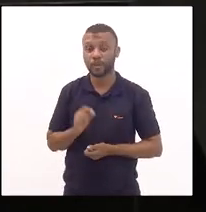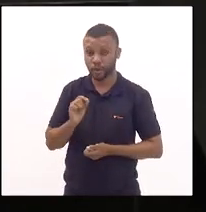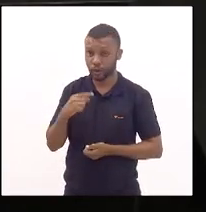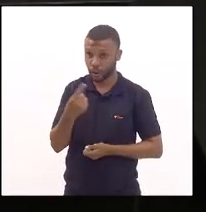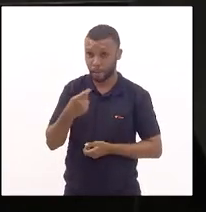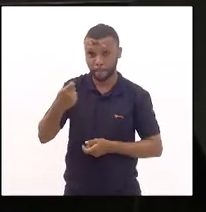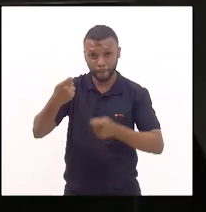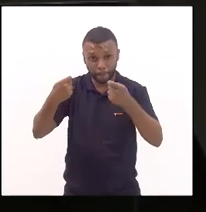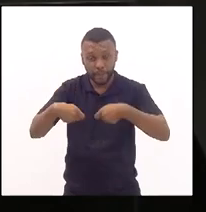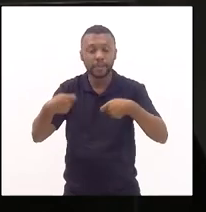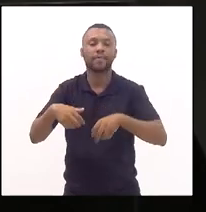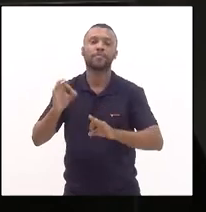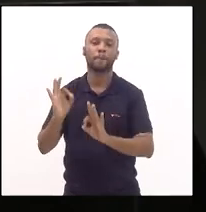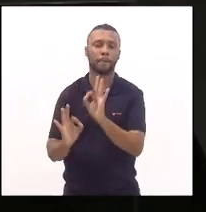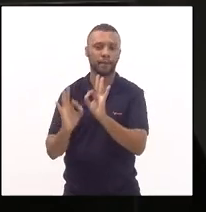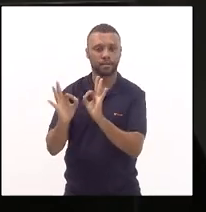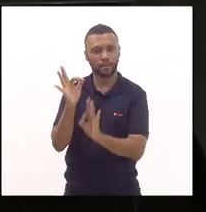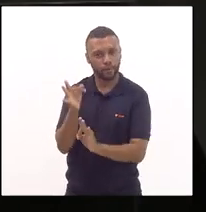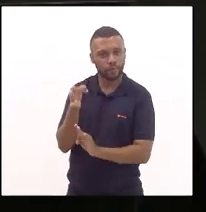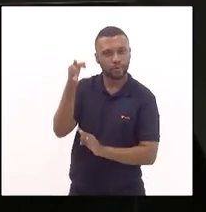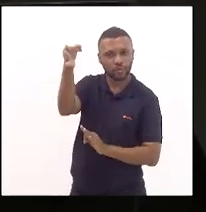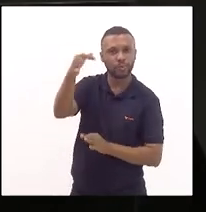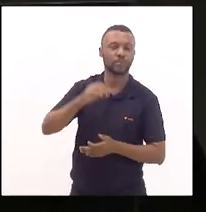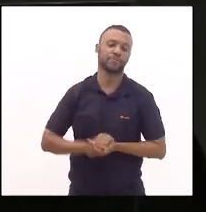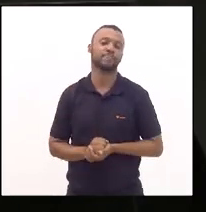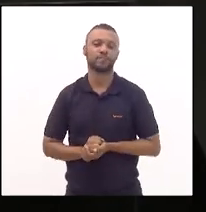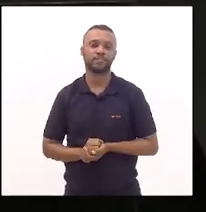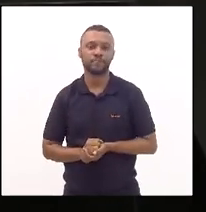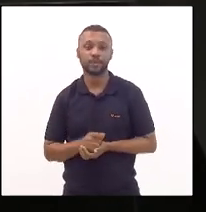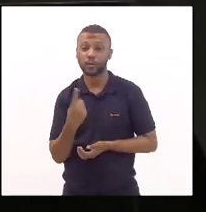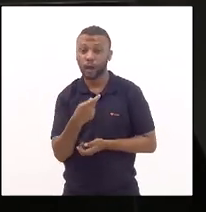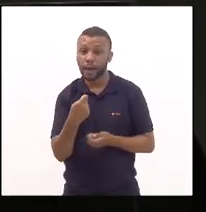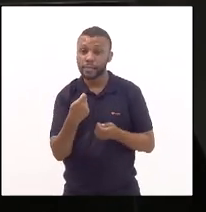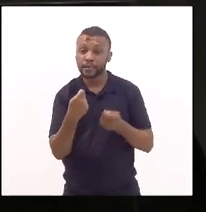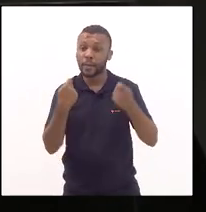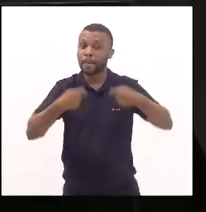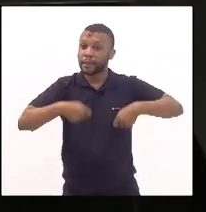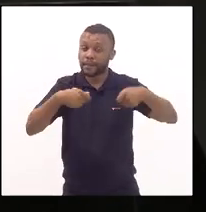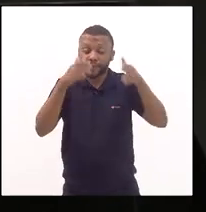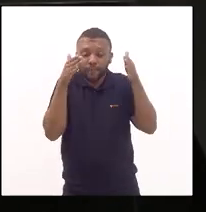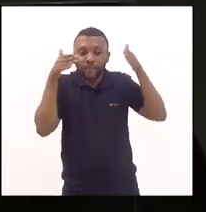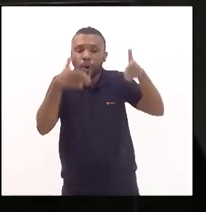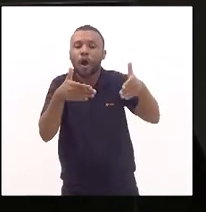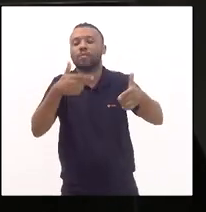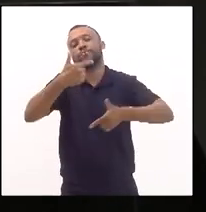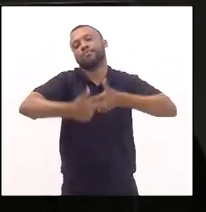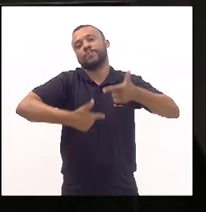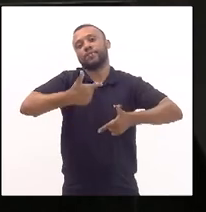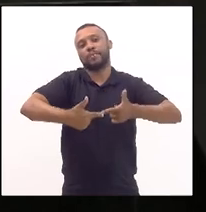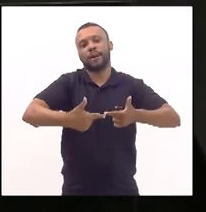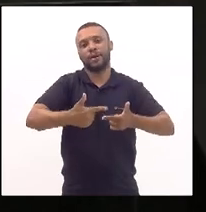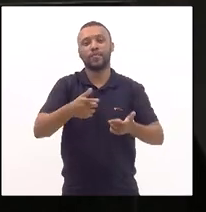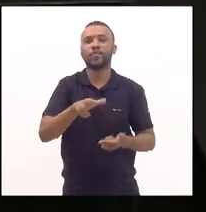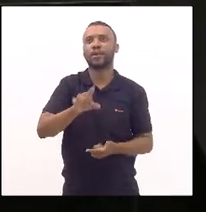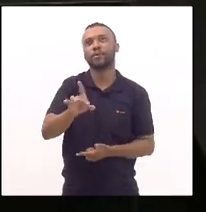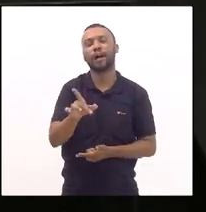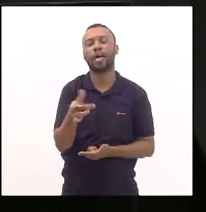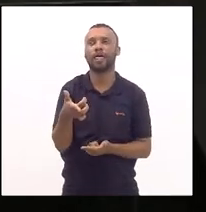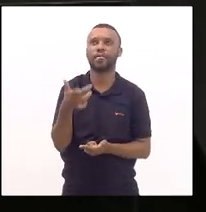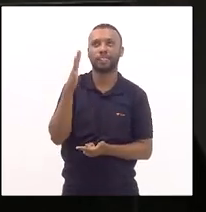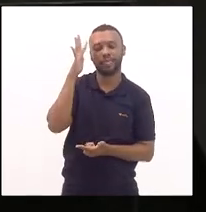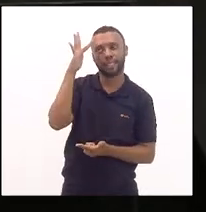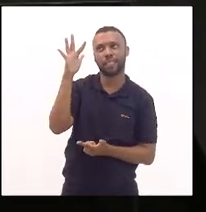um planejamento, a necessidade de se ter foco naquilo que faz e não apenas traçar